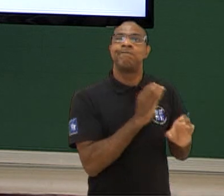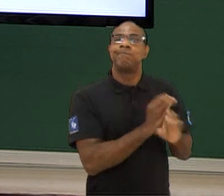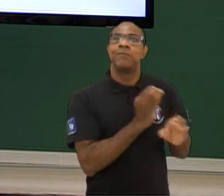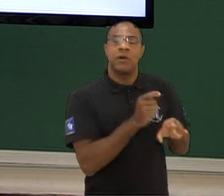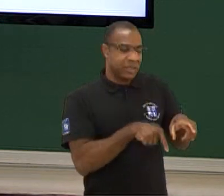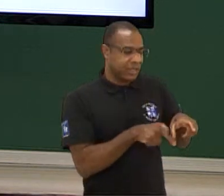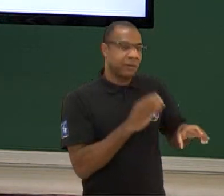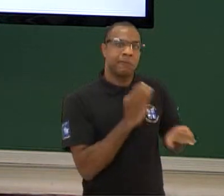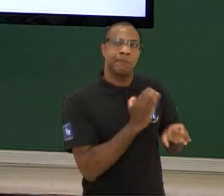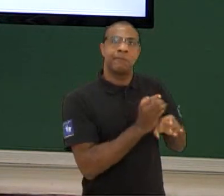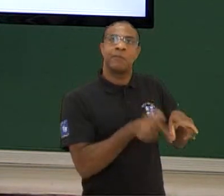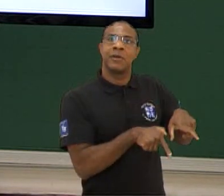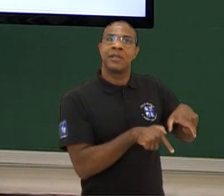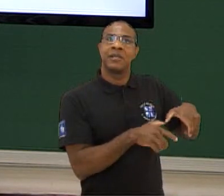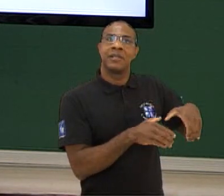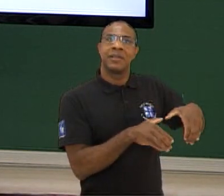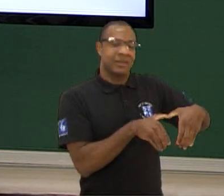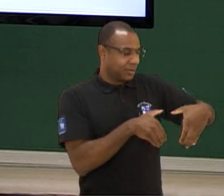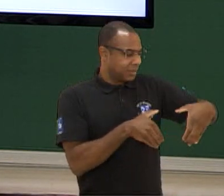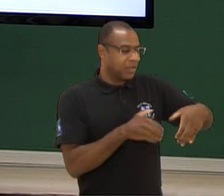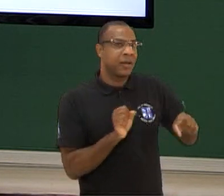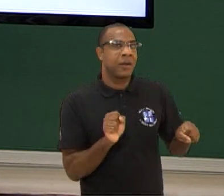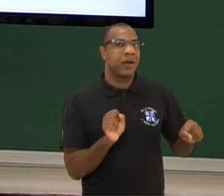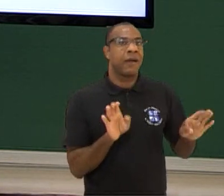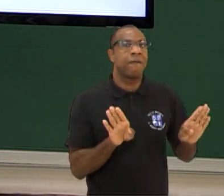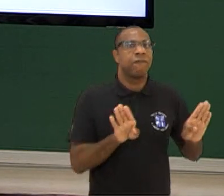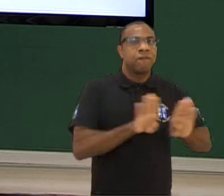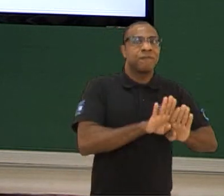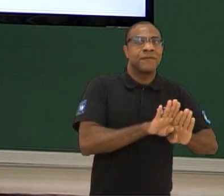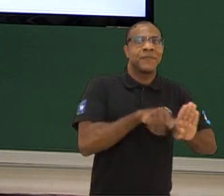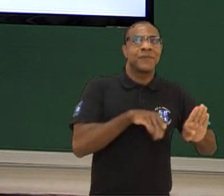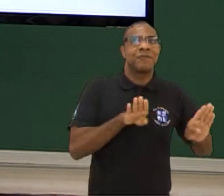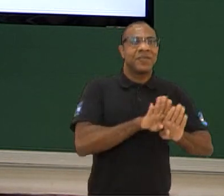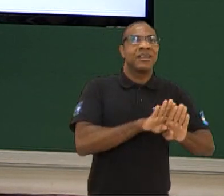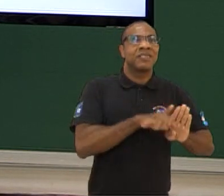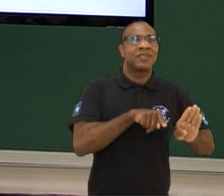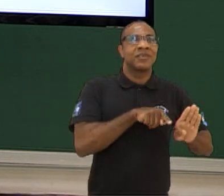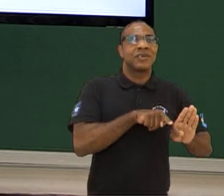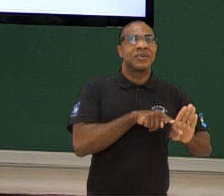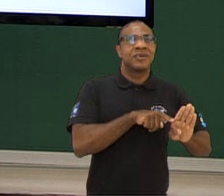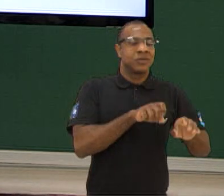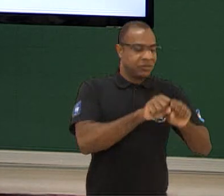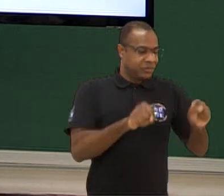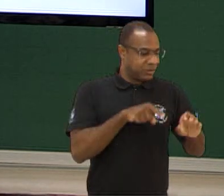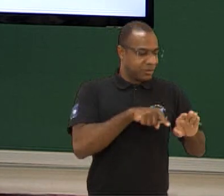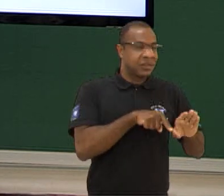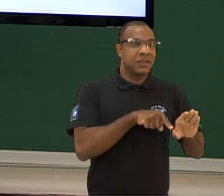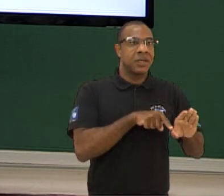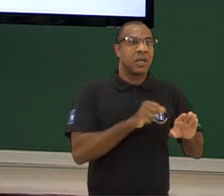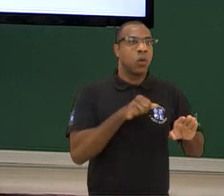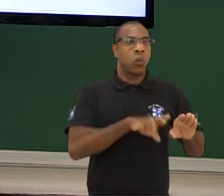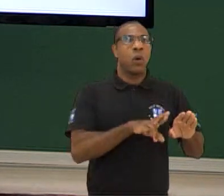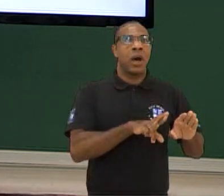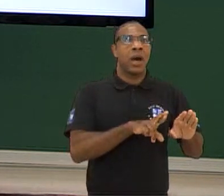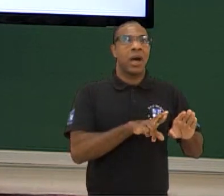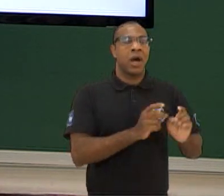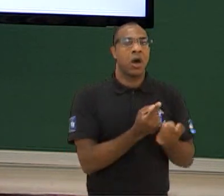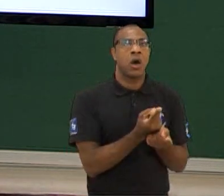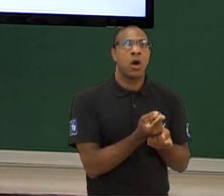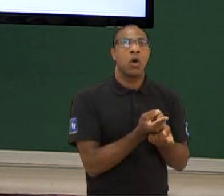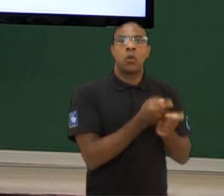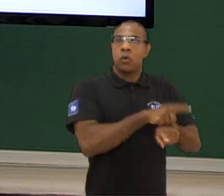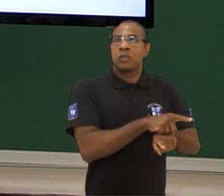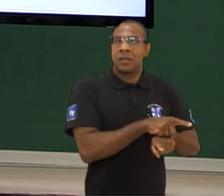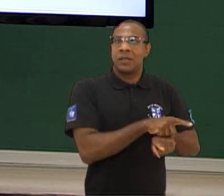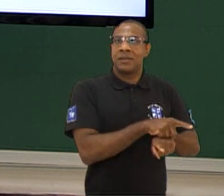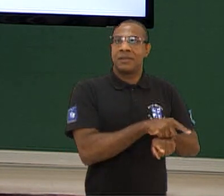ação e reação, e na hora em que você bloqueia o sistema aqui, o ar ele vai para o sentido contrário, fazendo com que o avião